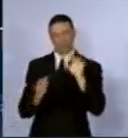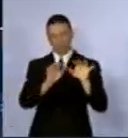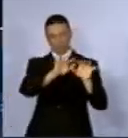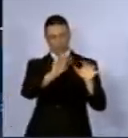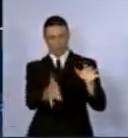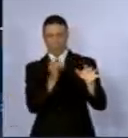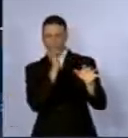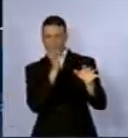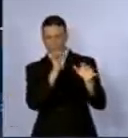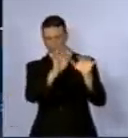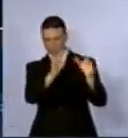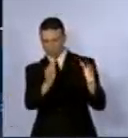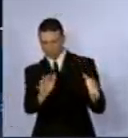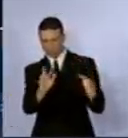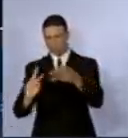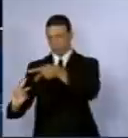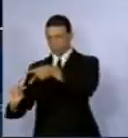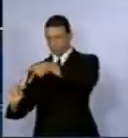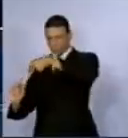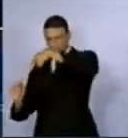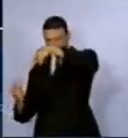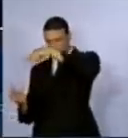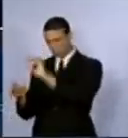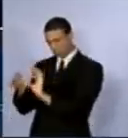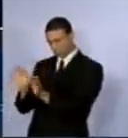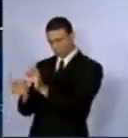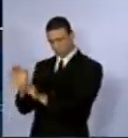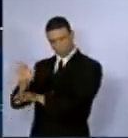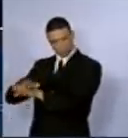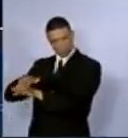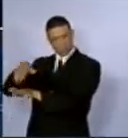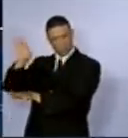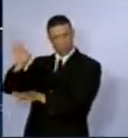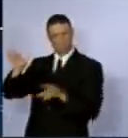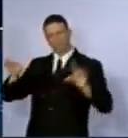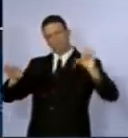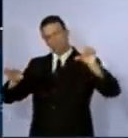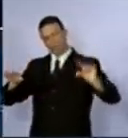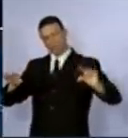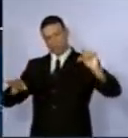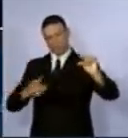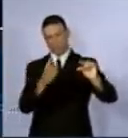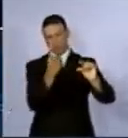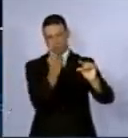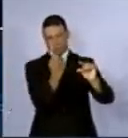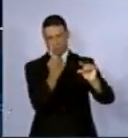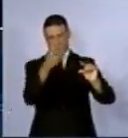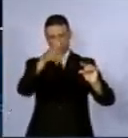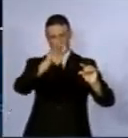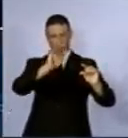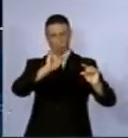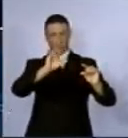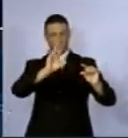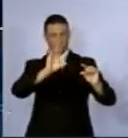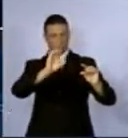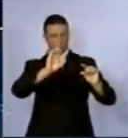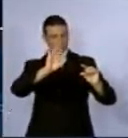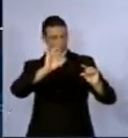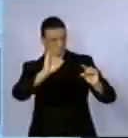que ativam o DNA são de ordem de menos um microtesla.